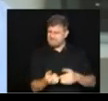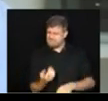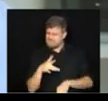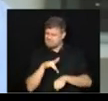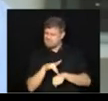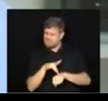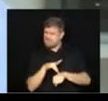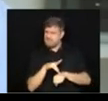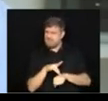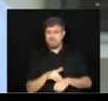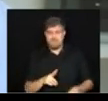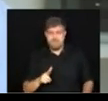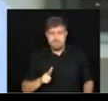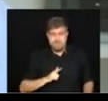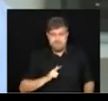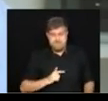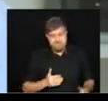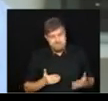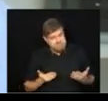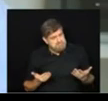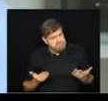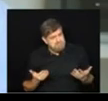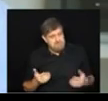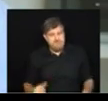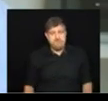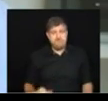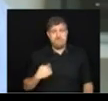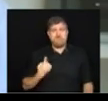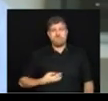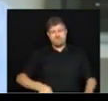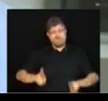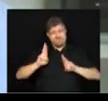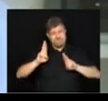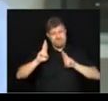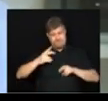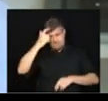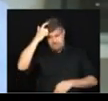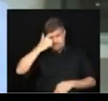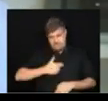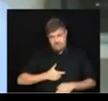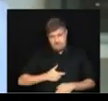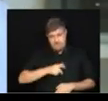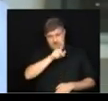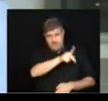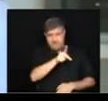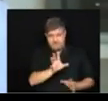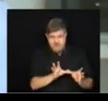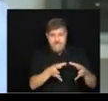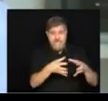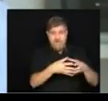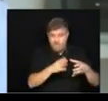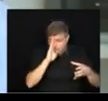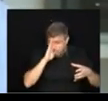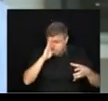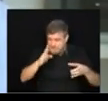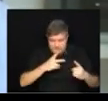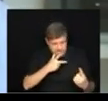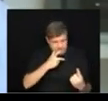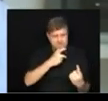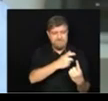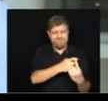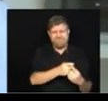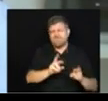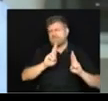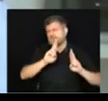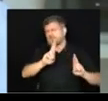seja restringido. Então, nós esperamos, eu considero professores também um grupo de risco, espero que eles sejam